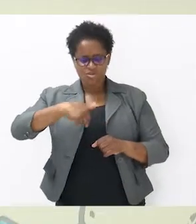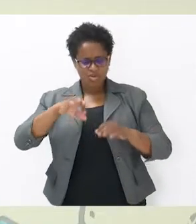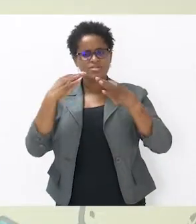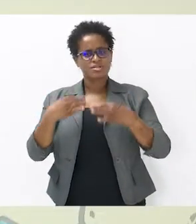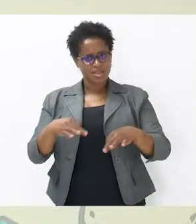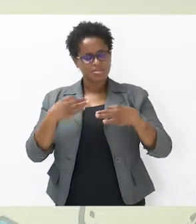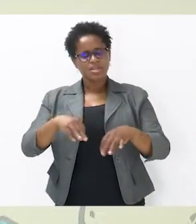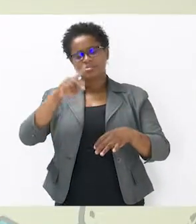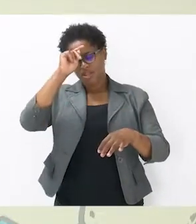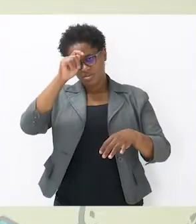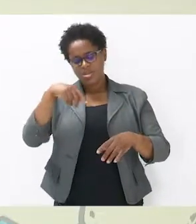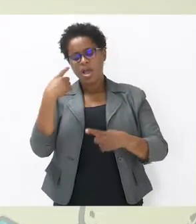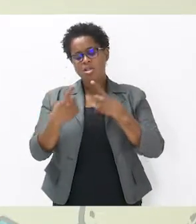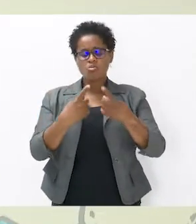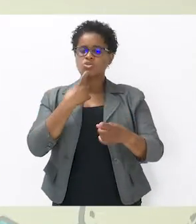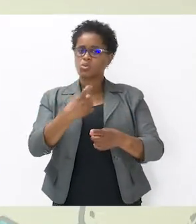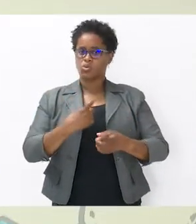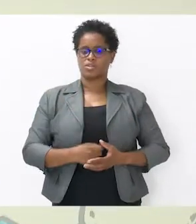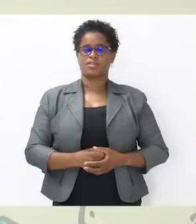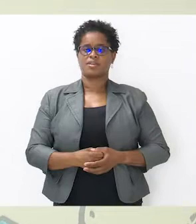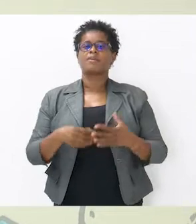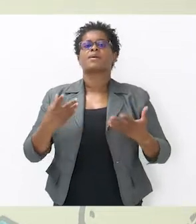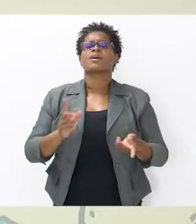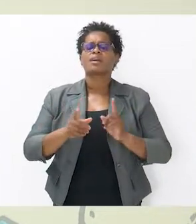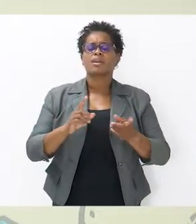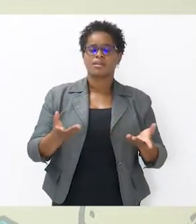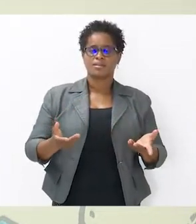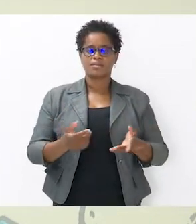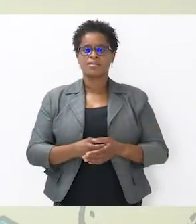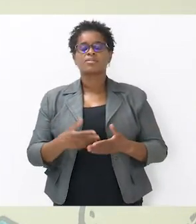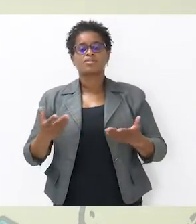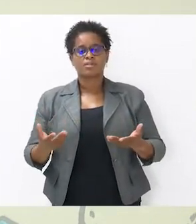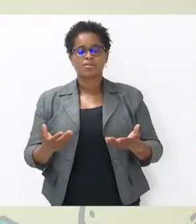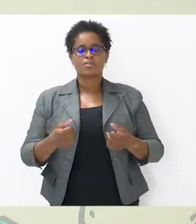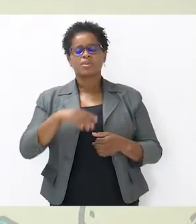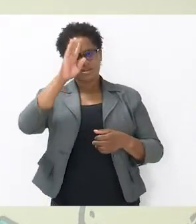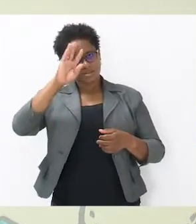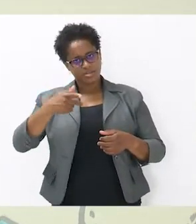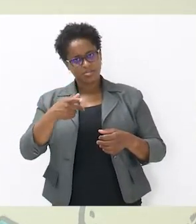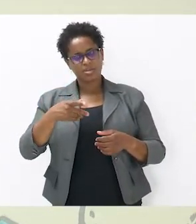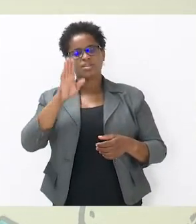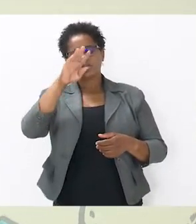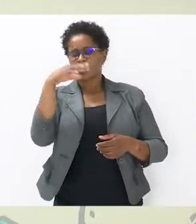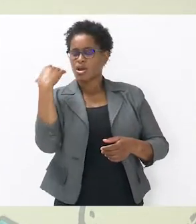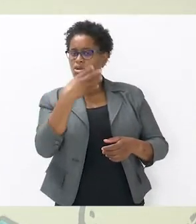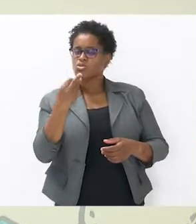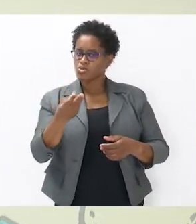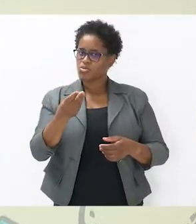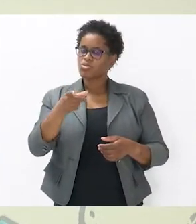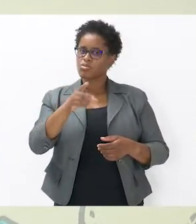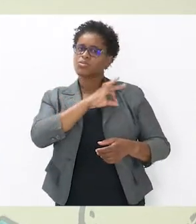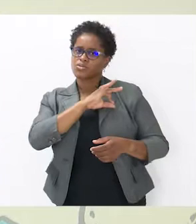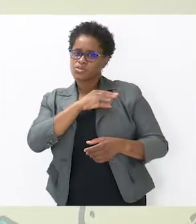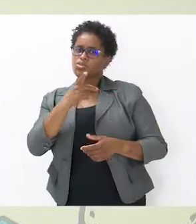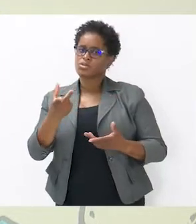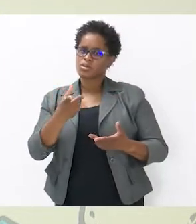temos de responder a algumas perguntas. Para quê? Para sabermos se o aluno, para o professor perceber